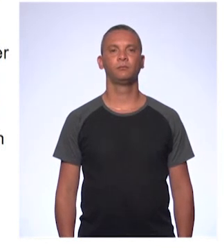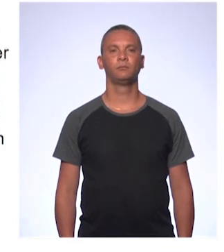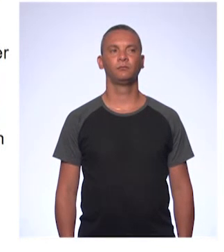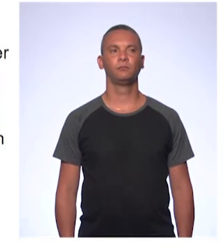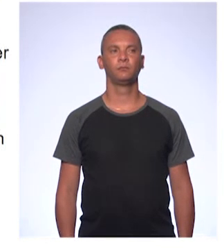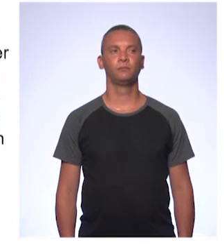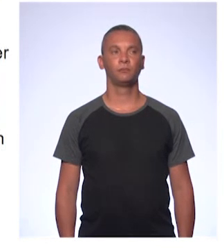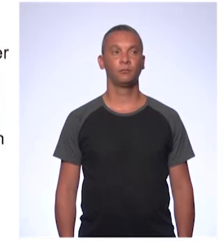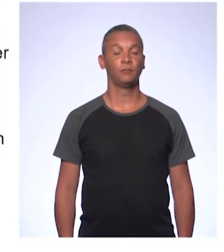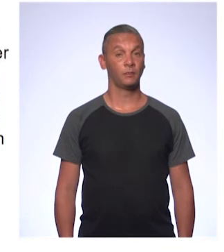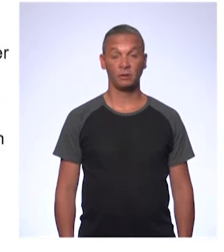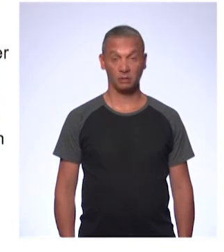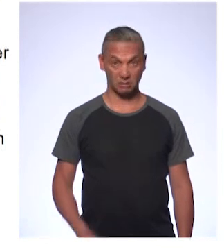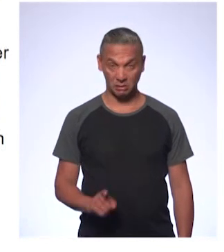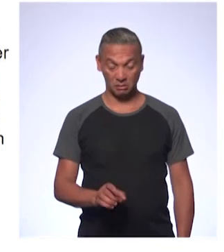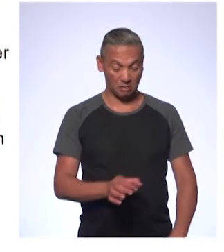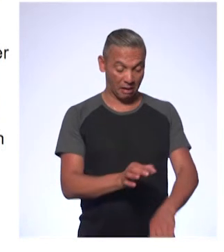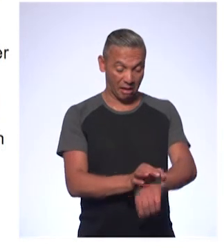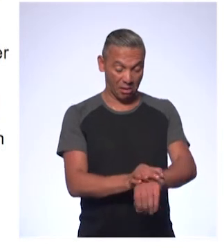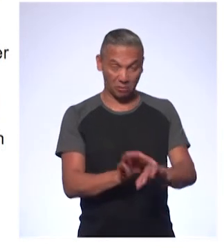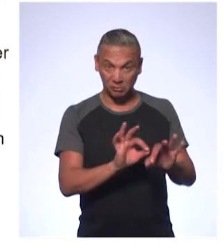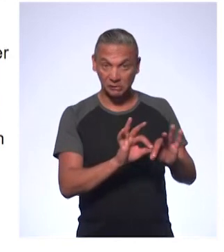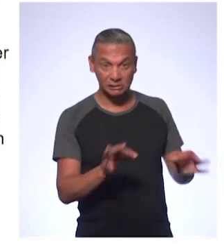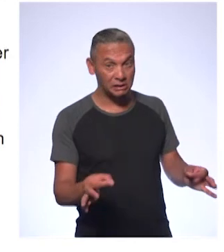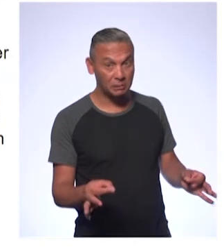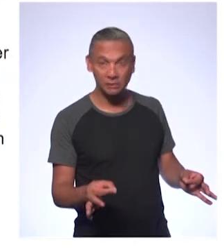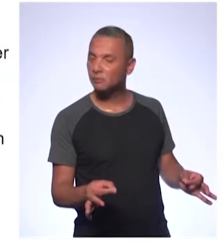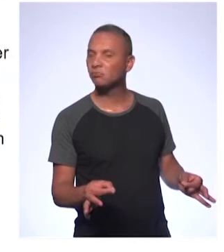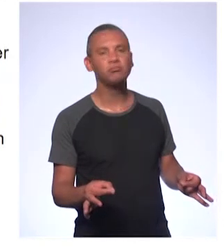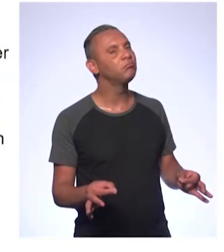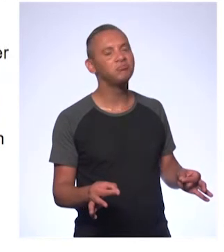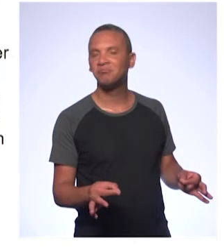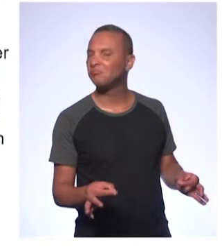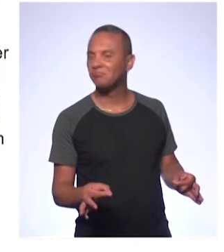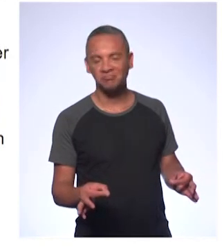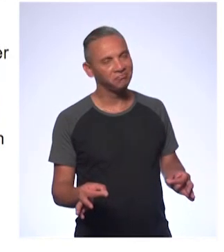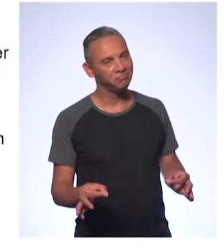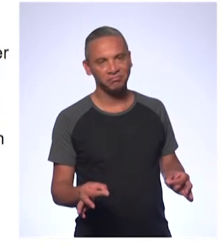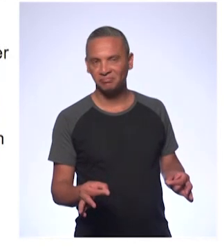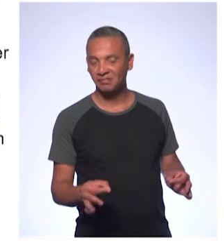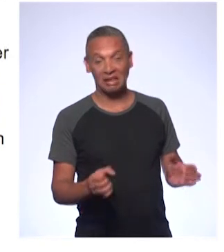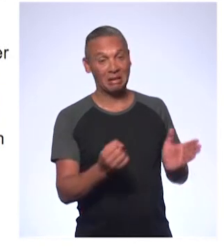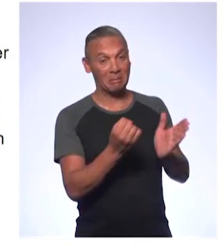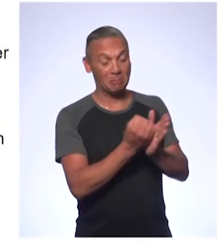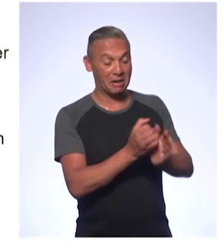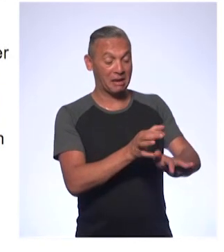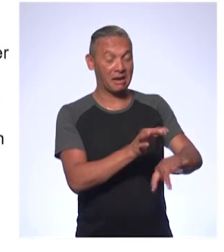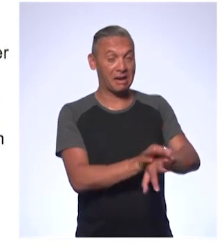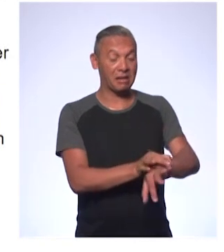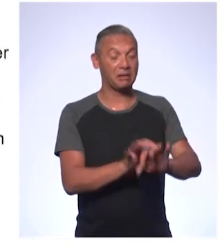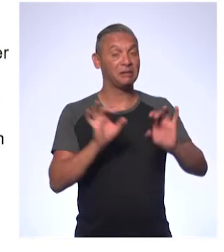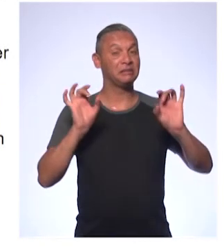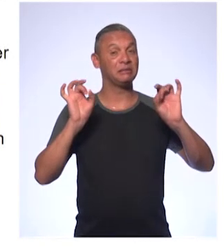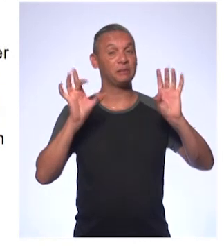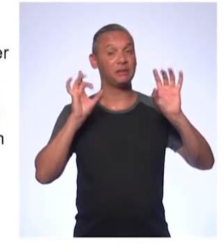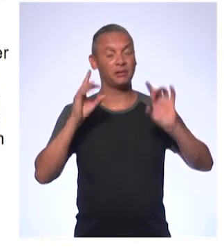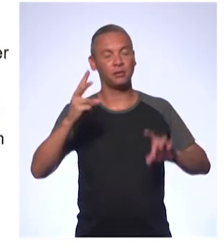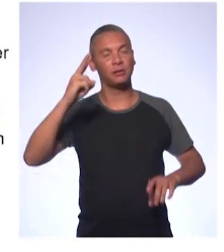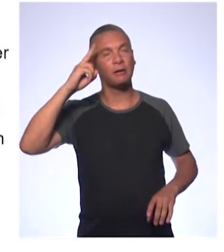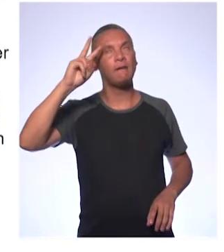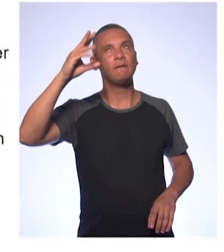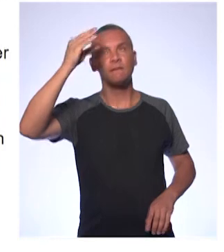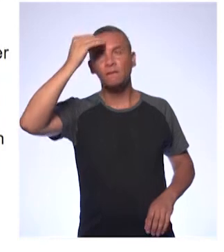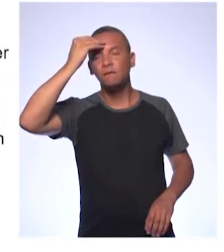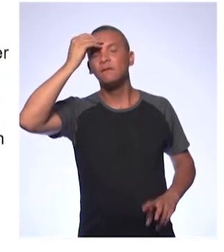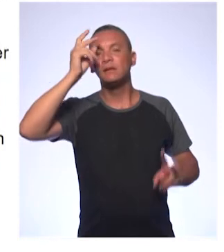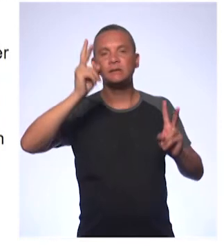Você não vai ter qualquer relógio, né? Aquela marca é algo que vai fazer você estar ali na sua mente, você vai estar né,